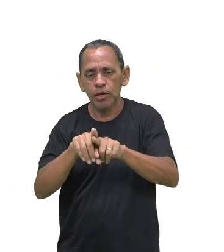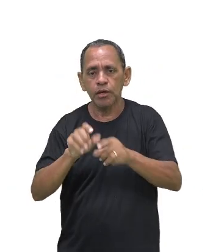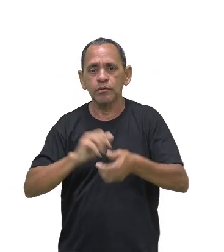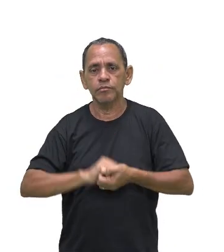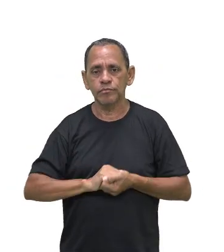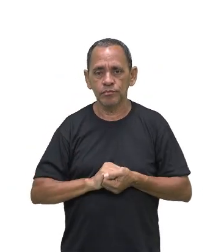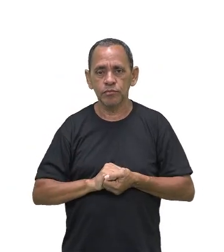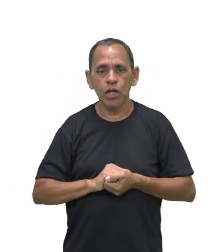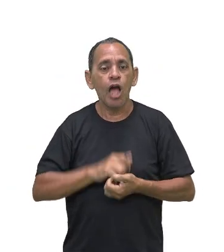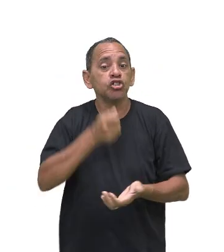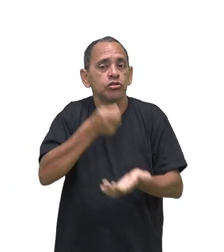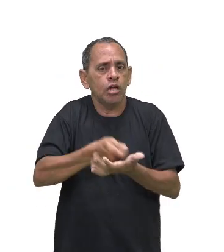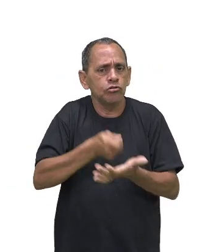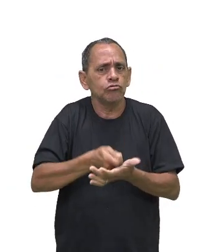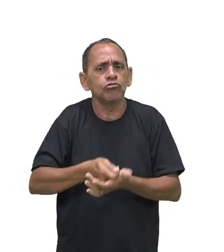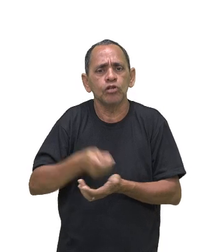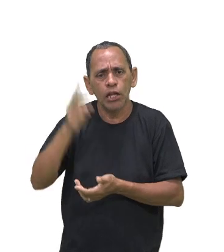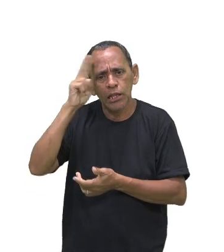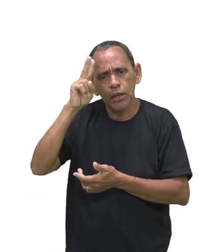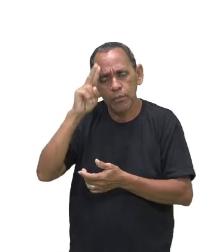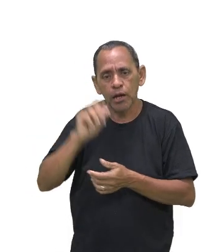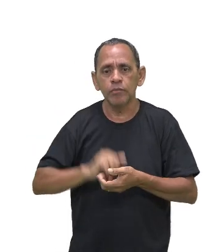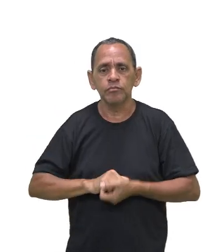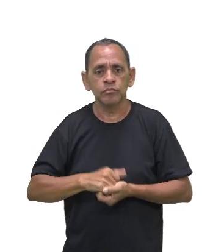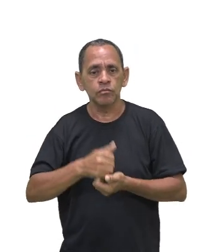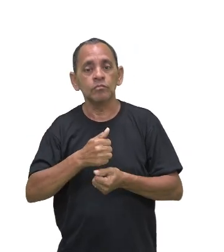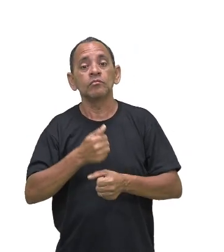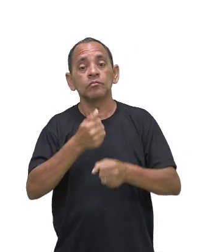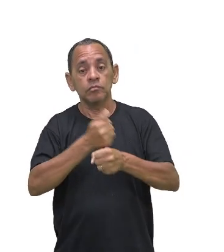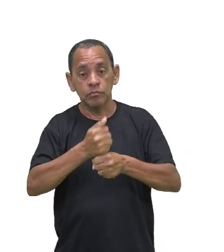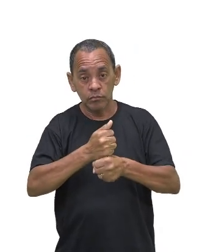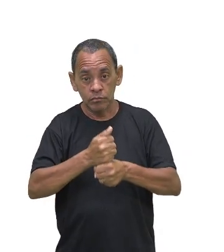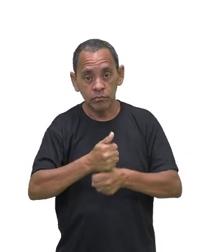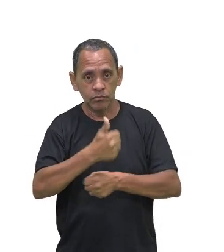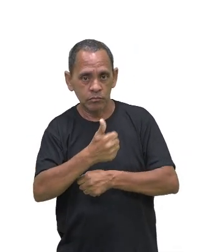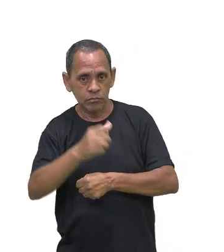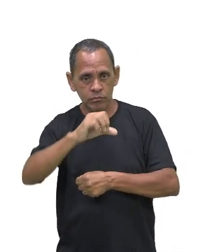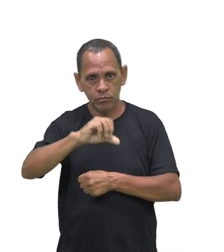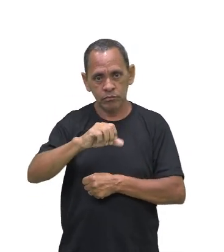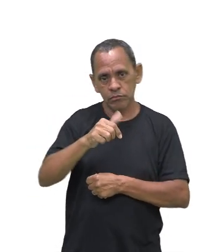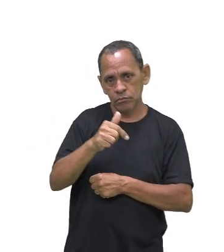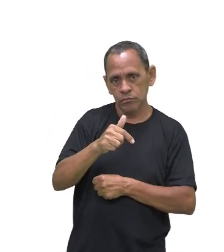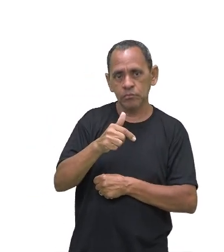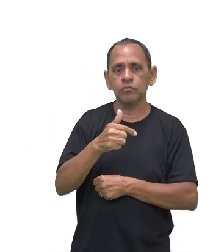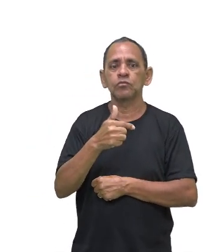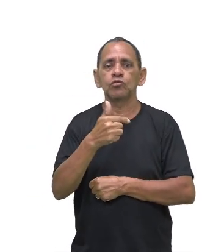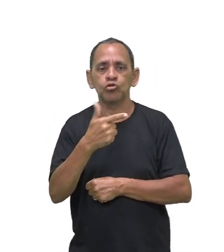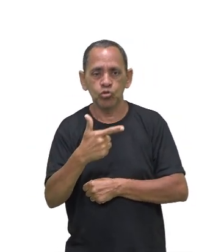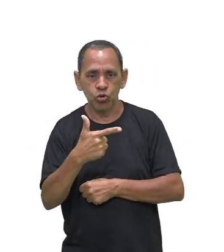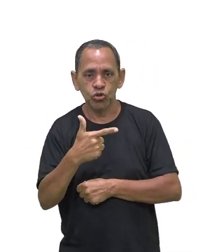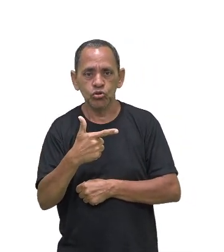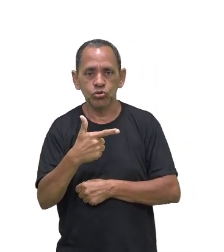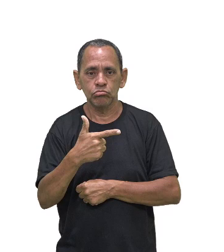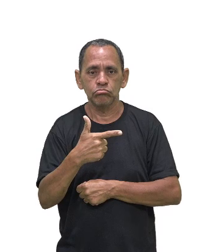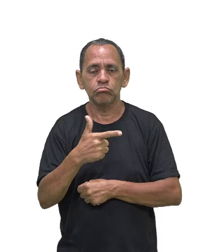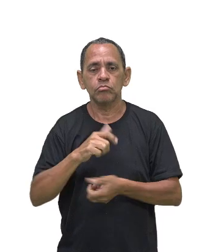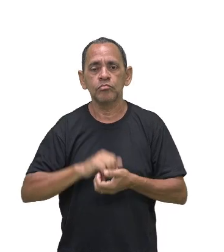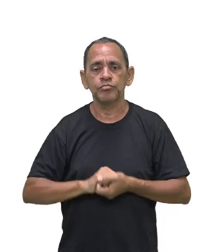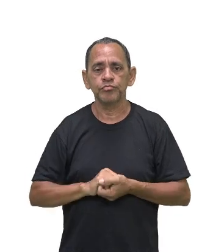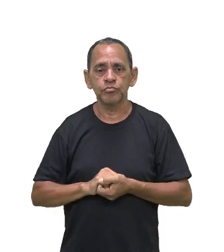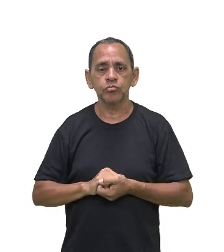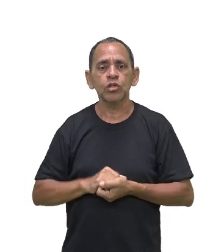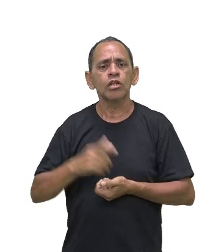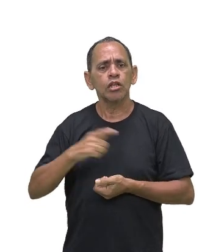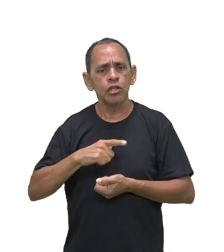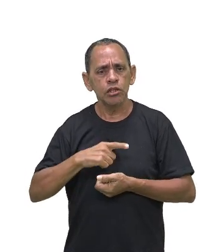seguinte, ou seja, 1972, o Supremo Tribunal Federal concedeu a Caio Prado